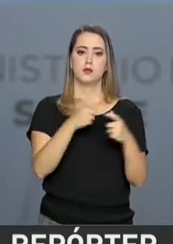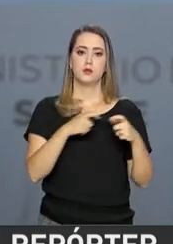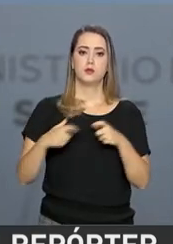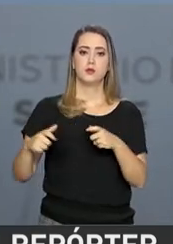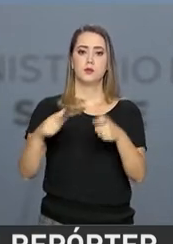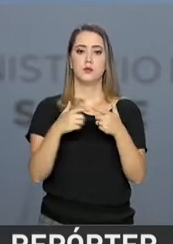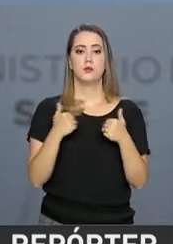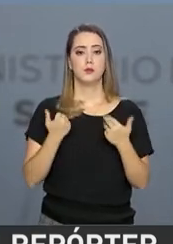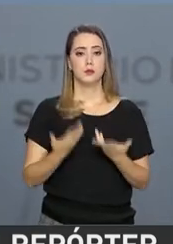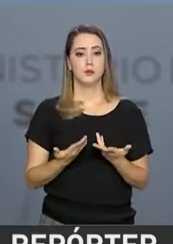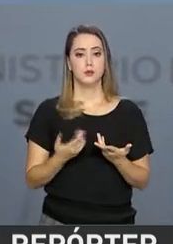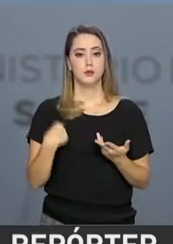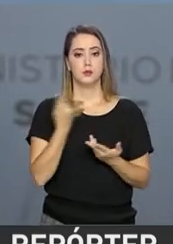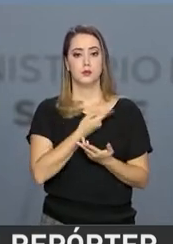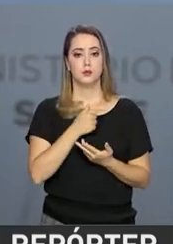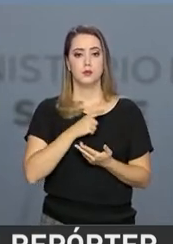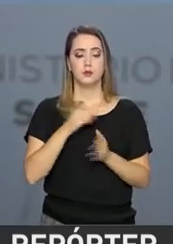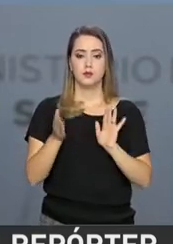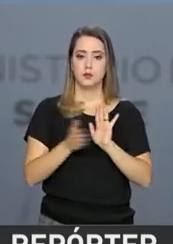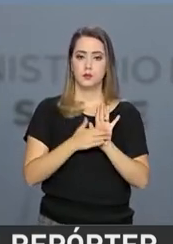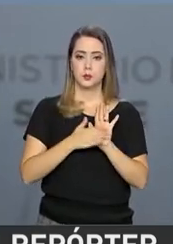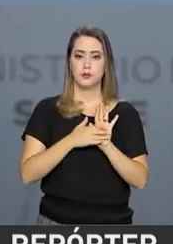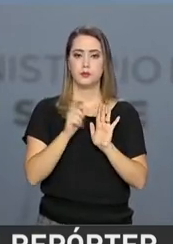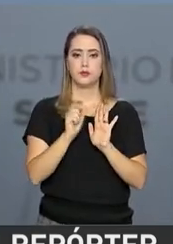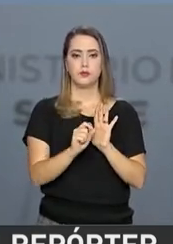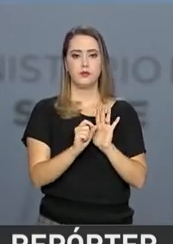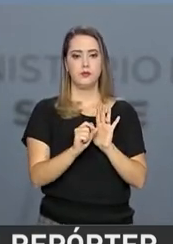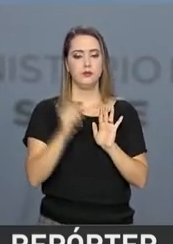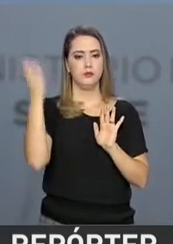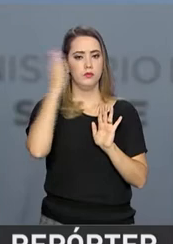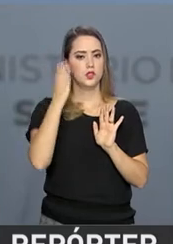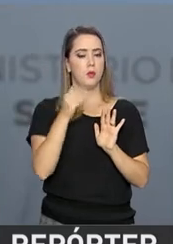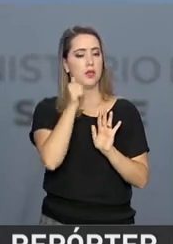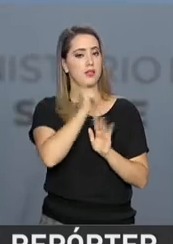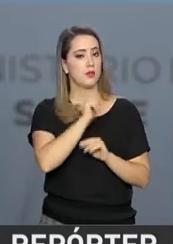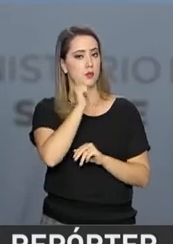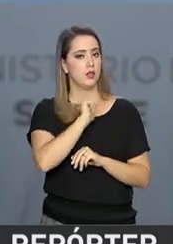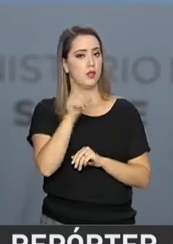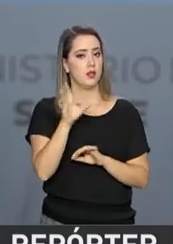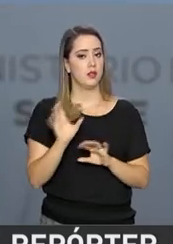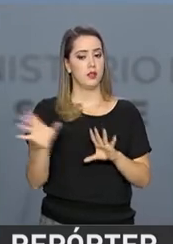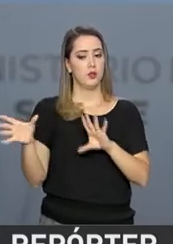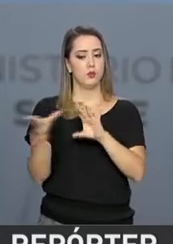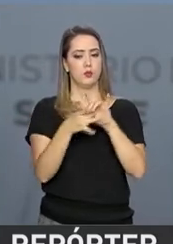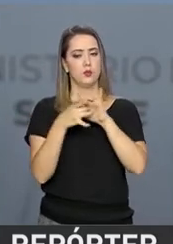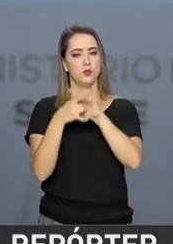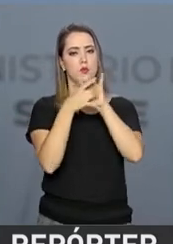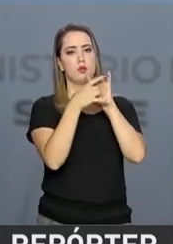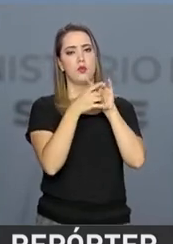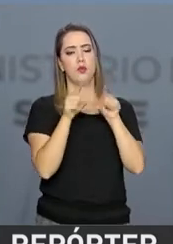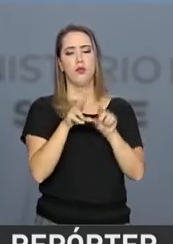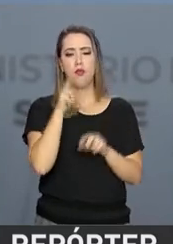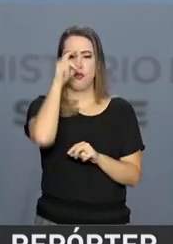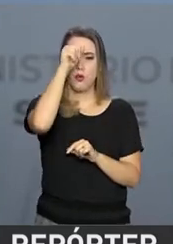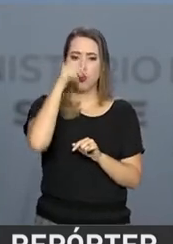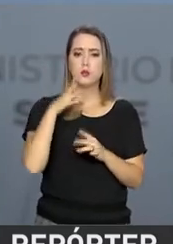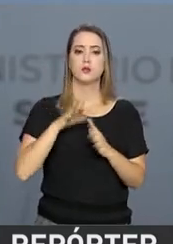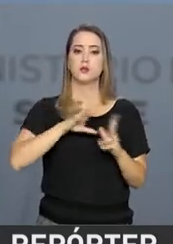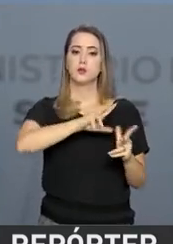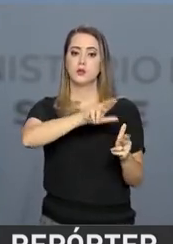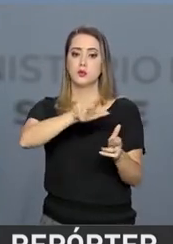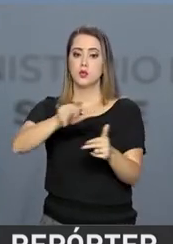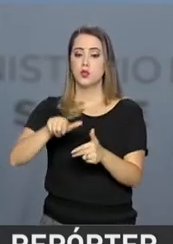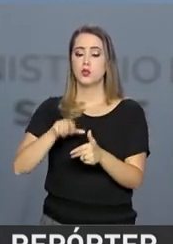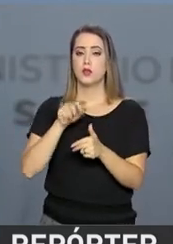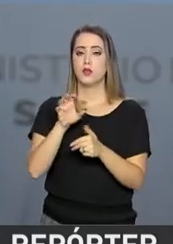ministérios por isso nós temos a proposta de brasil mulher que é uma rede de integração juntando forças juntando o